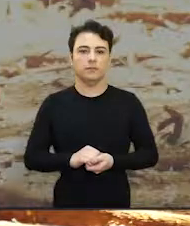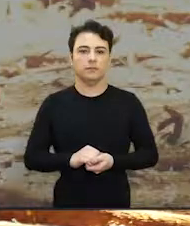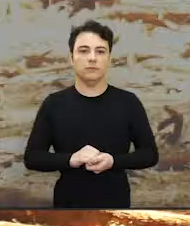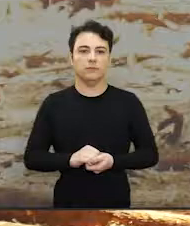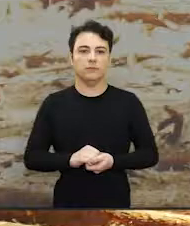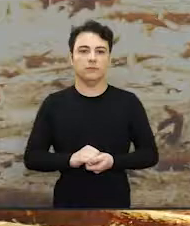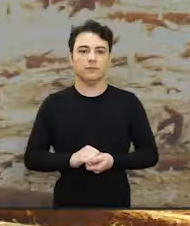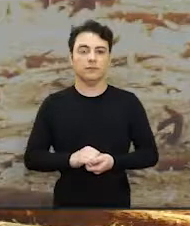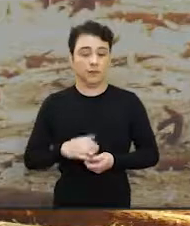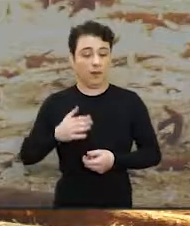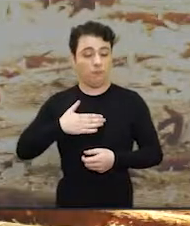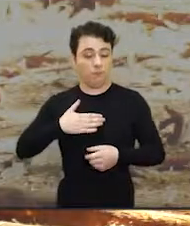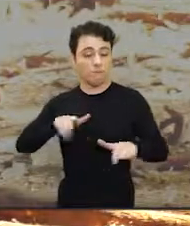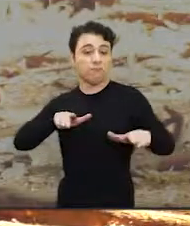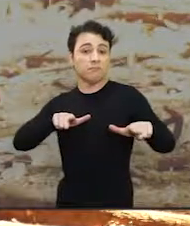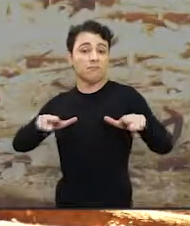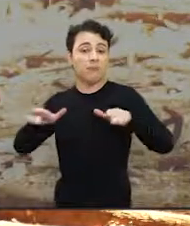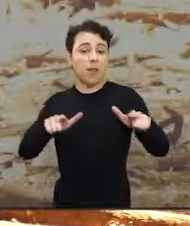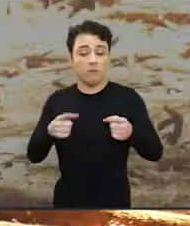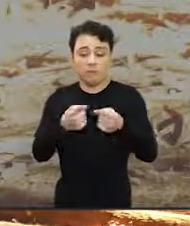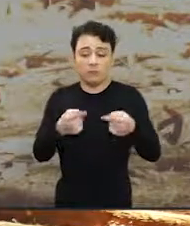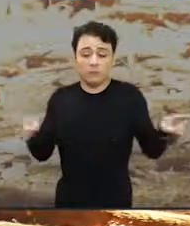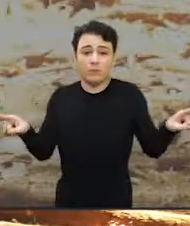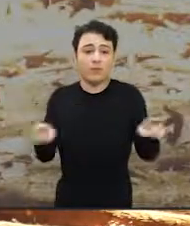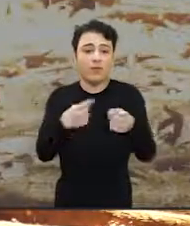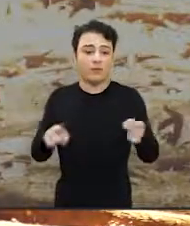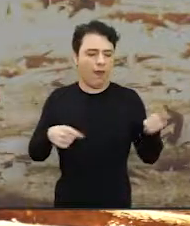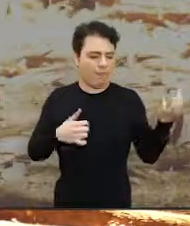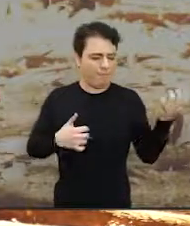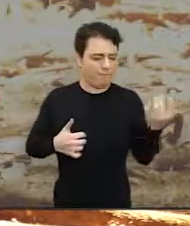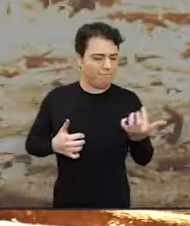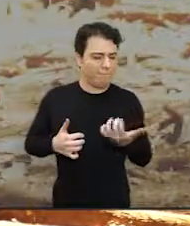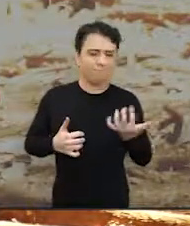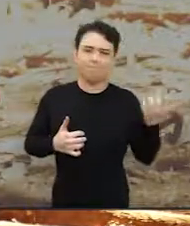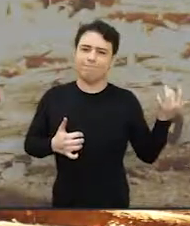sou músico, guitarrista.